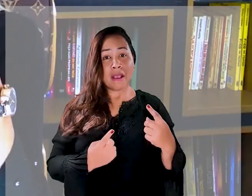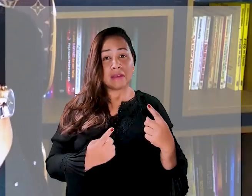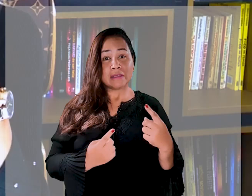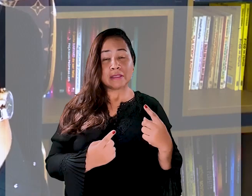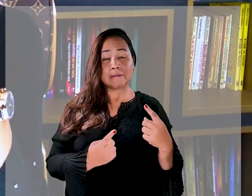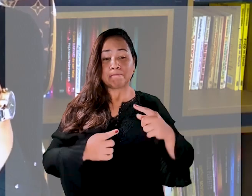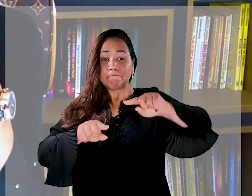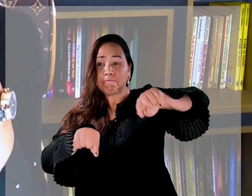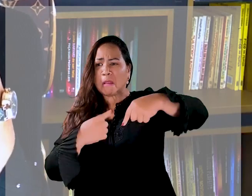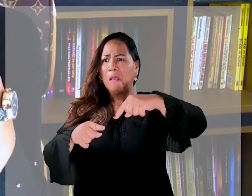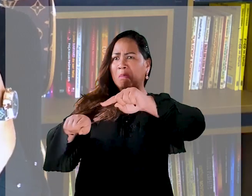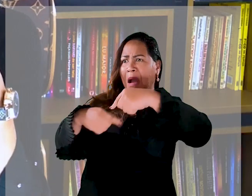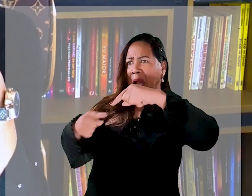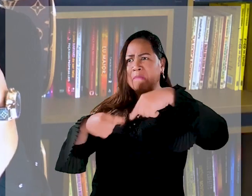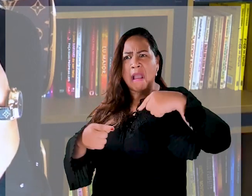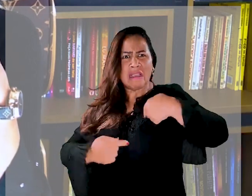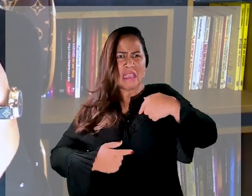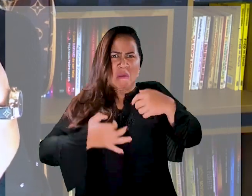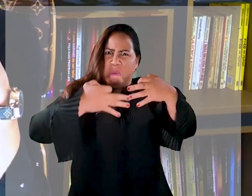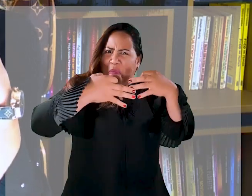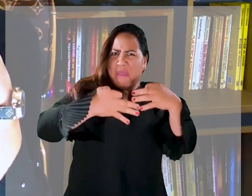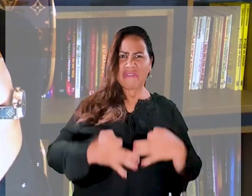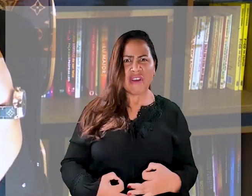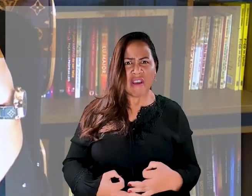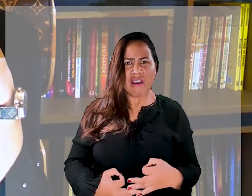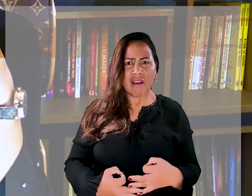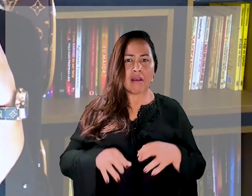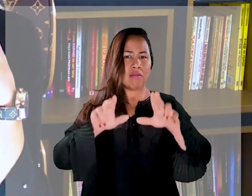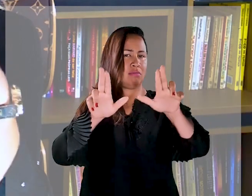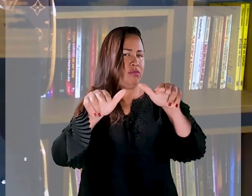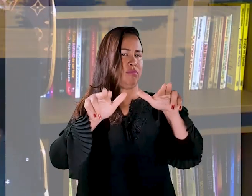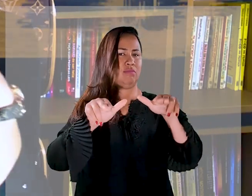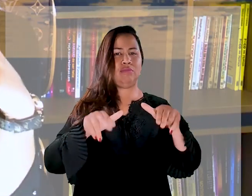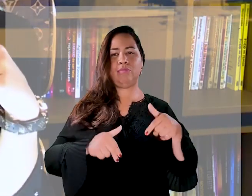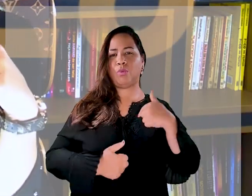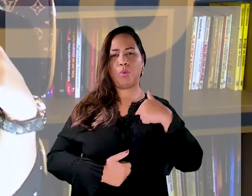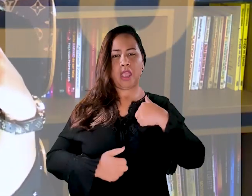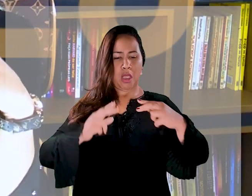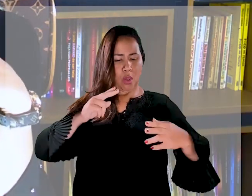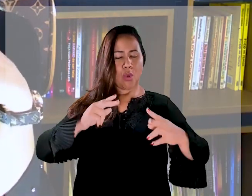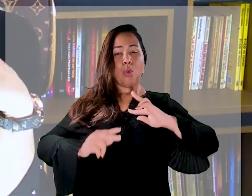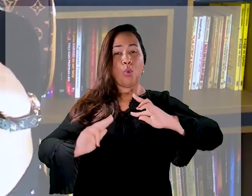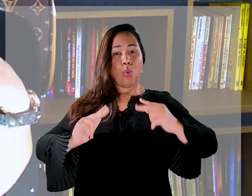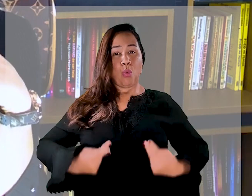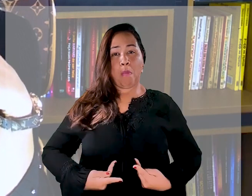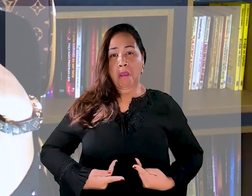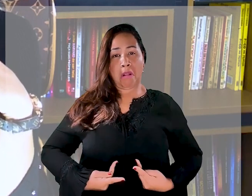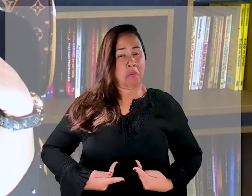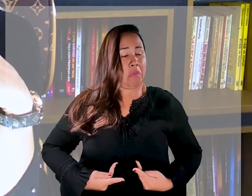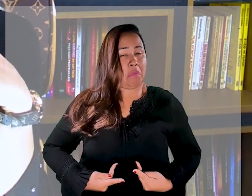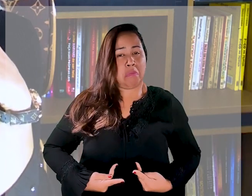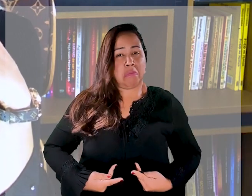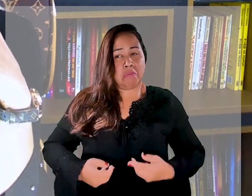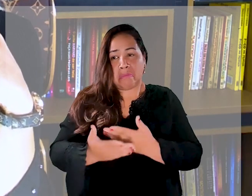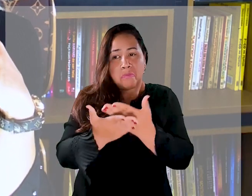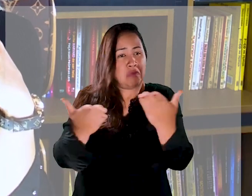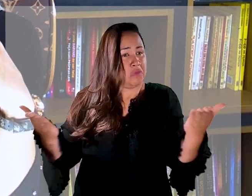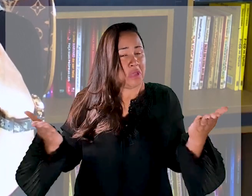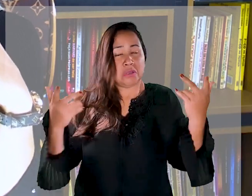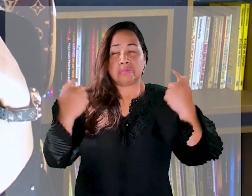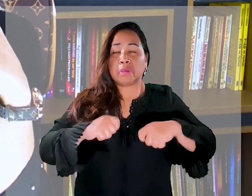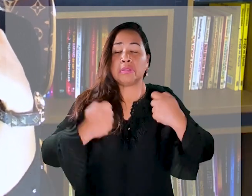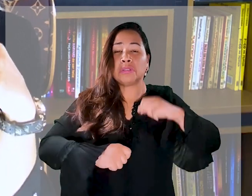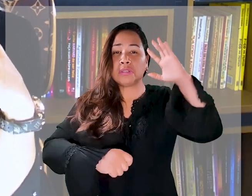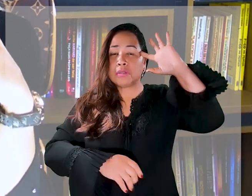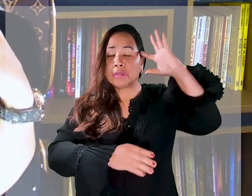de você. Mas eu não tenho que ser o que as pessoas esperam de mim. Eu preciso ser eu. Eu preciso ser eu. E as pessoas precisam entender